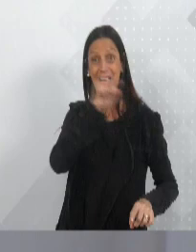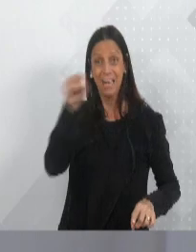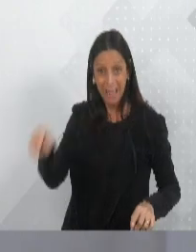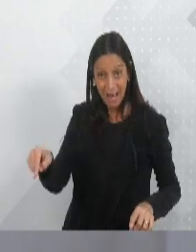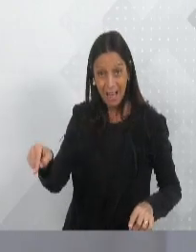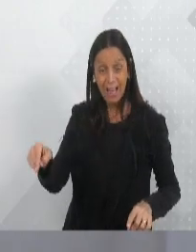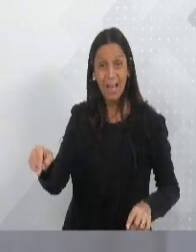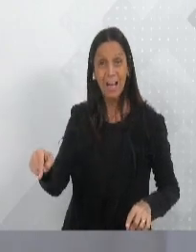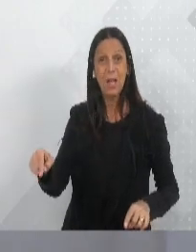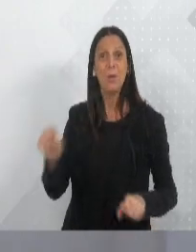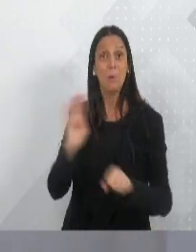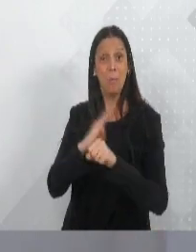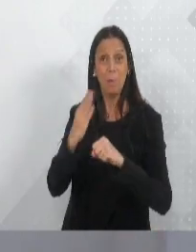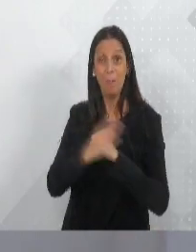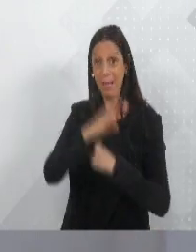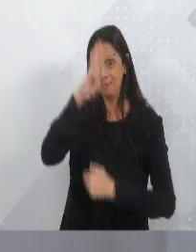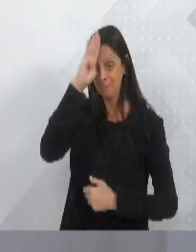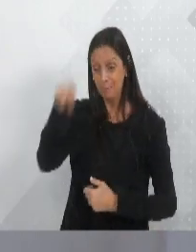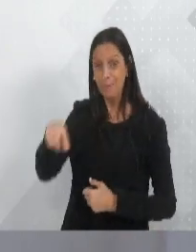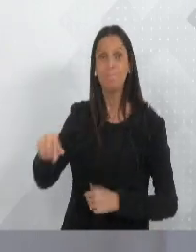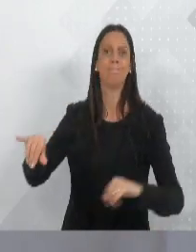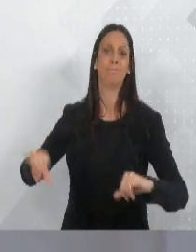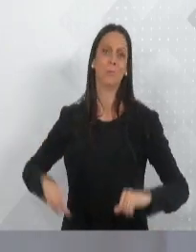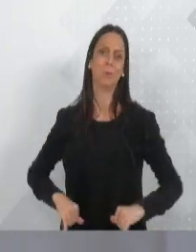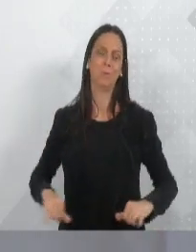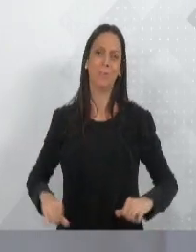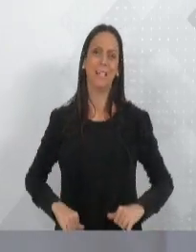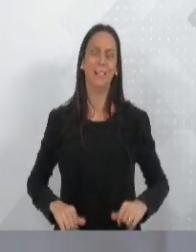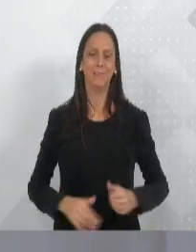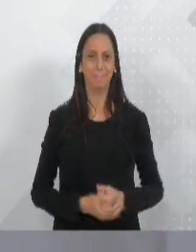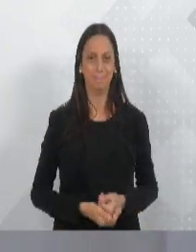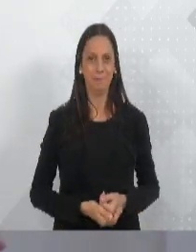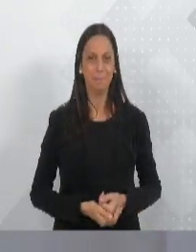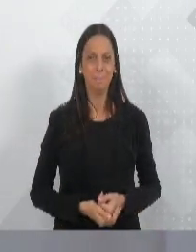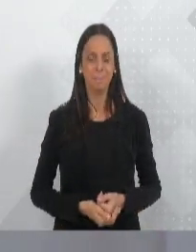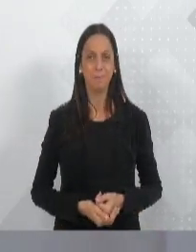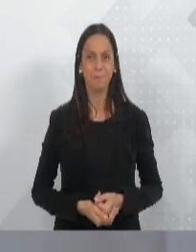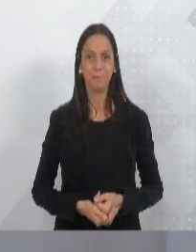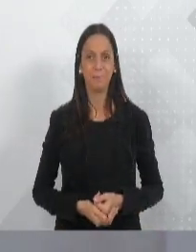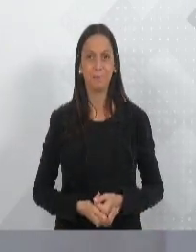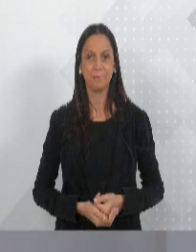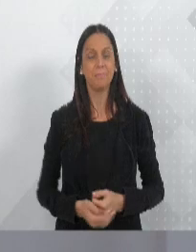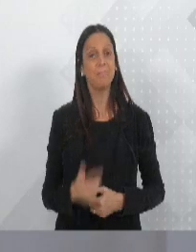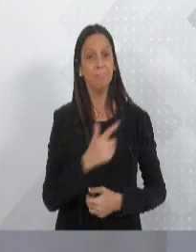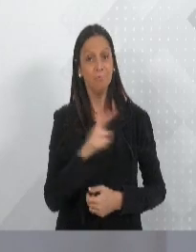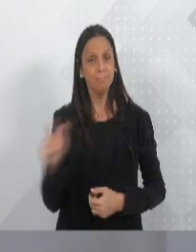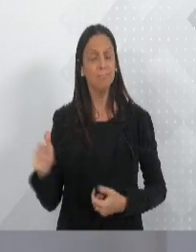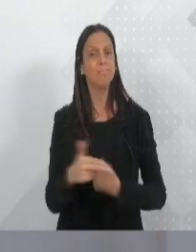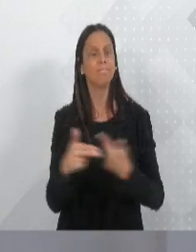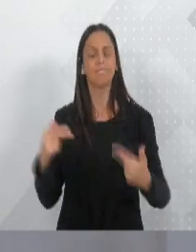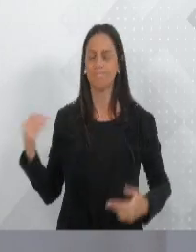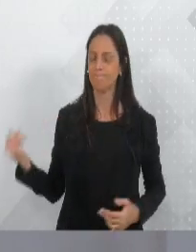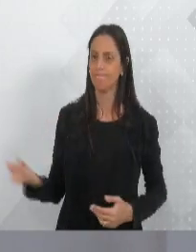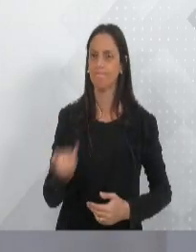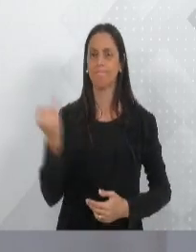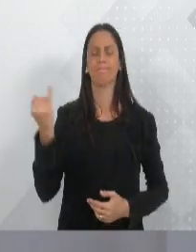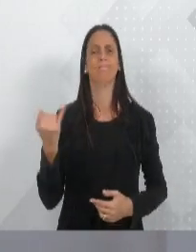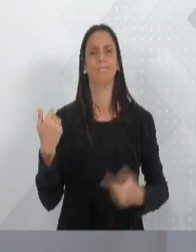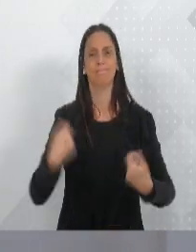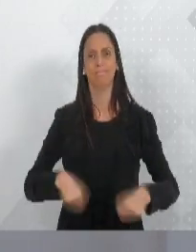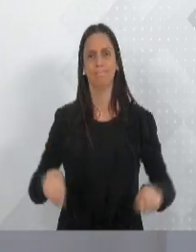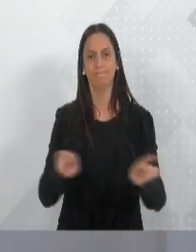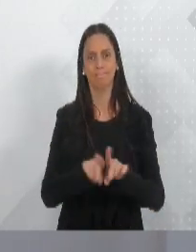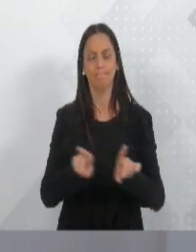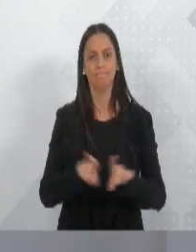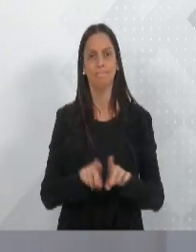das semanas anteriores então a gente precisa ter esse cuidado também outra coisa que eu considera muito relevante Precisamos do